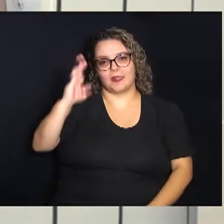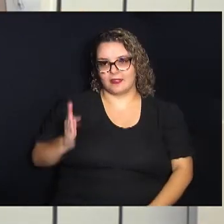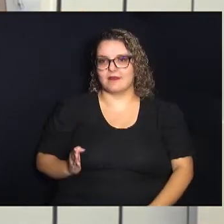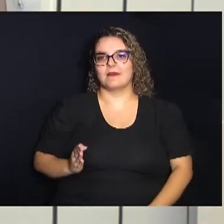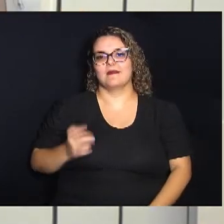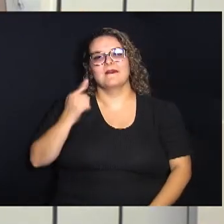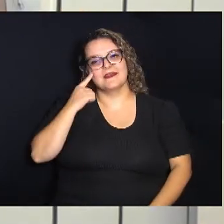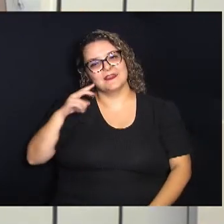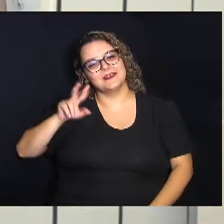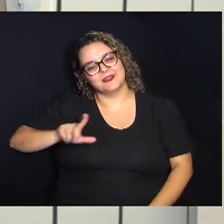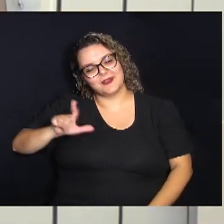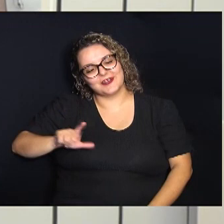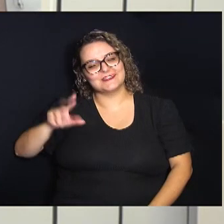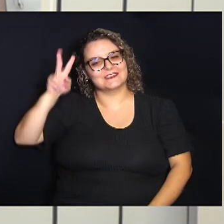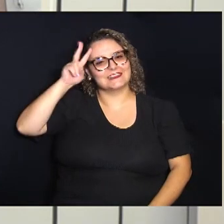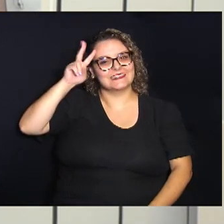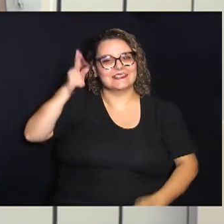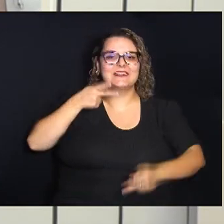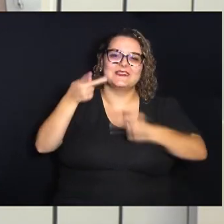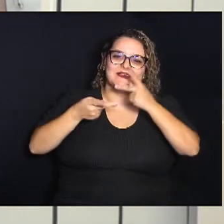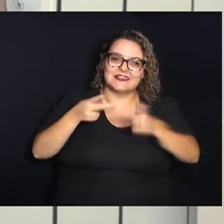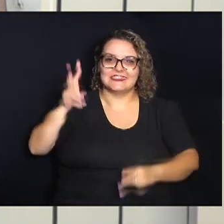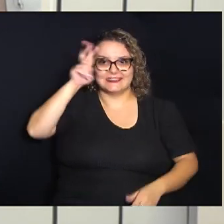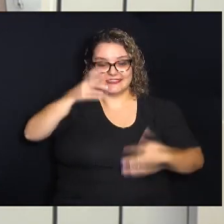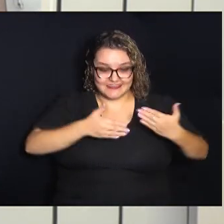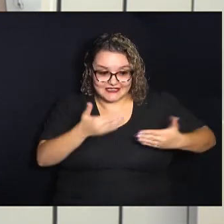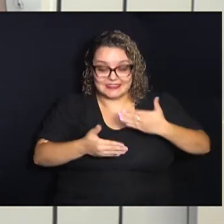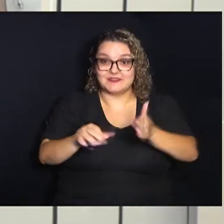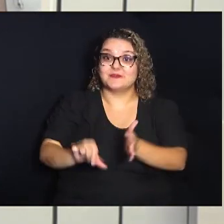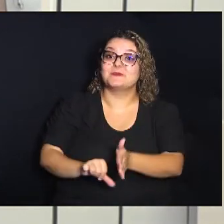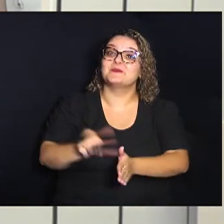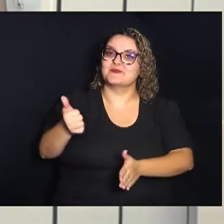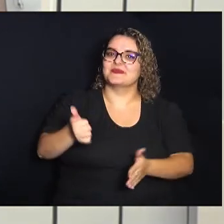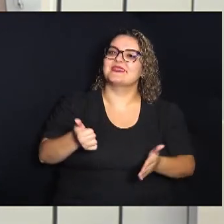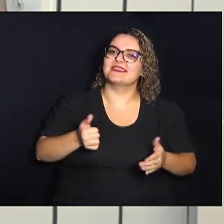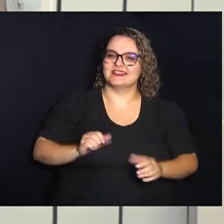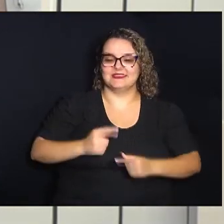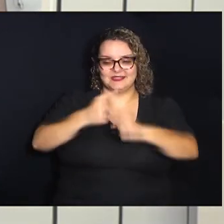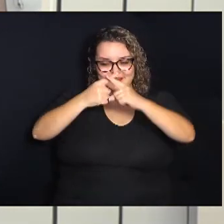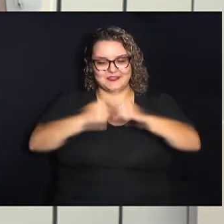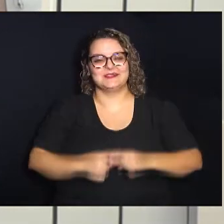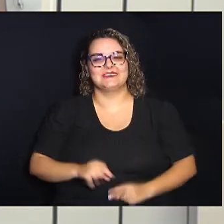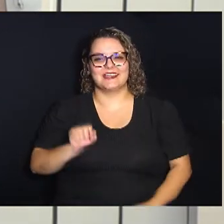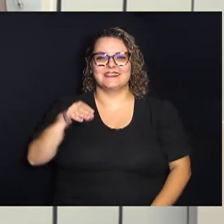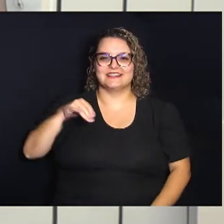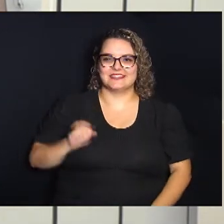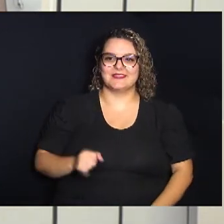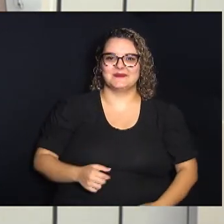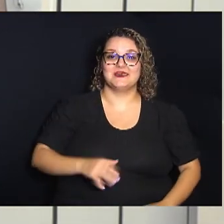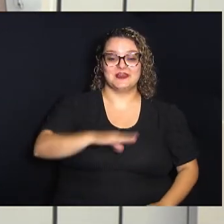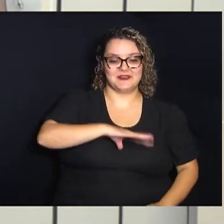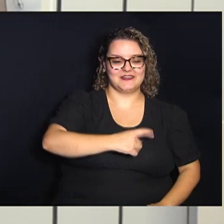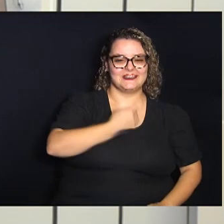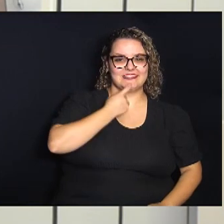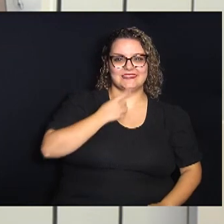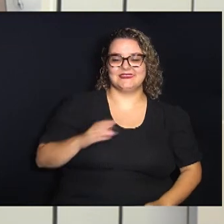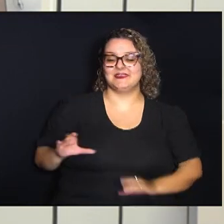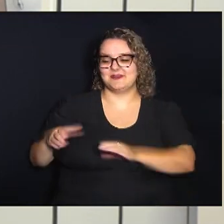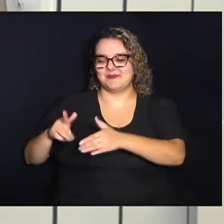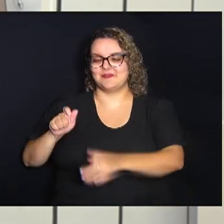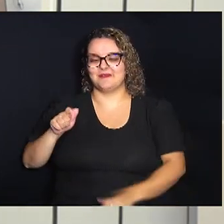na segunda-feira a gente conta a história deste primeiro jogo da semifinal entre os campineiros e a equipe